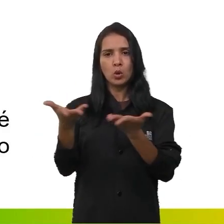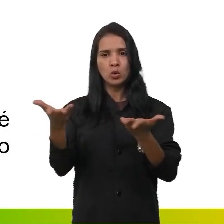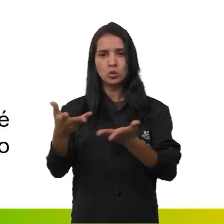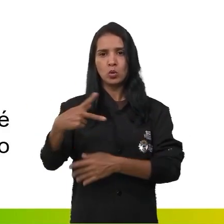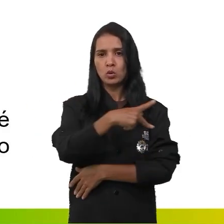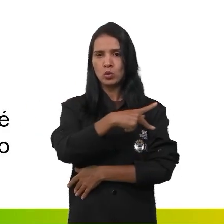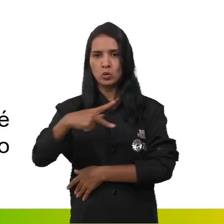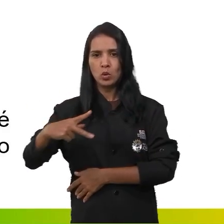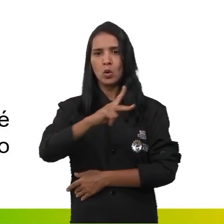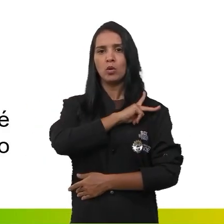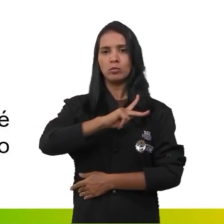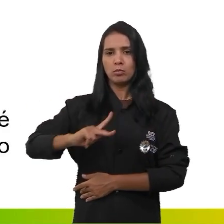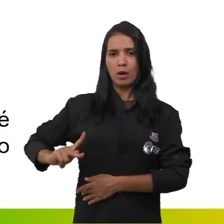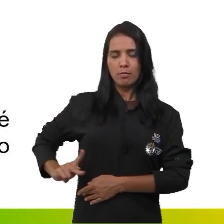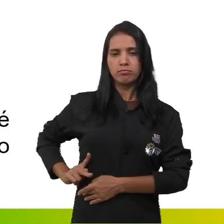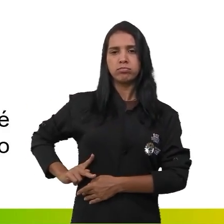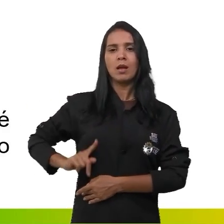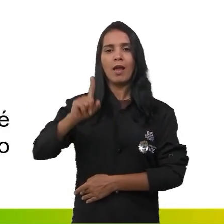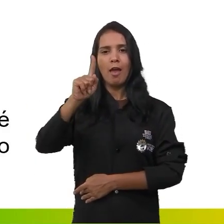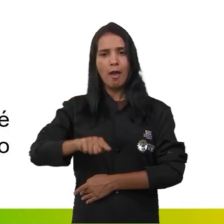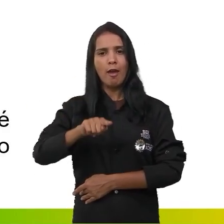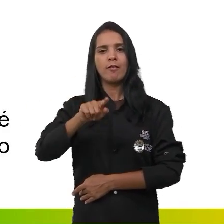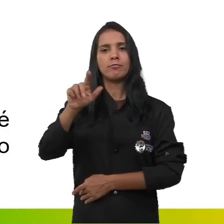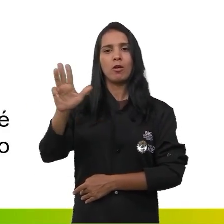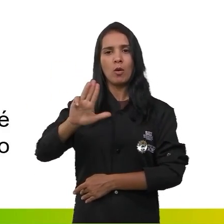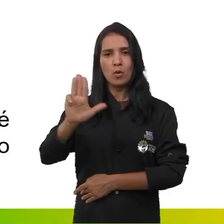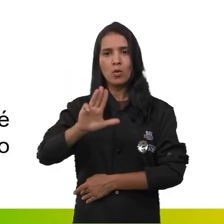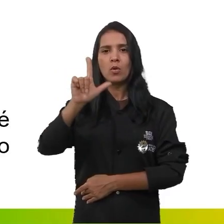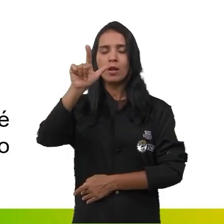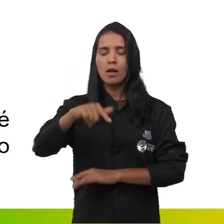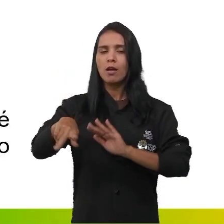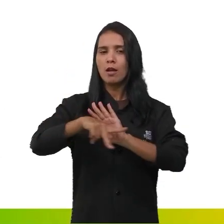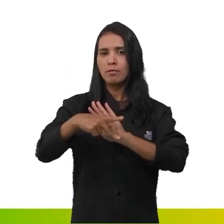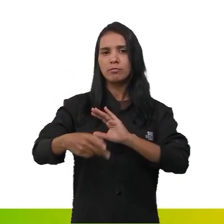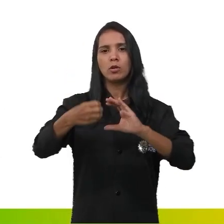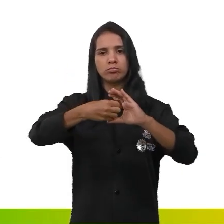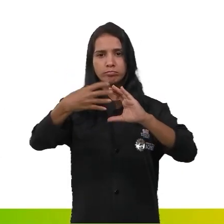considerado, pela maioria dos historiadores, um político populista, tá bom?